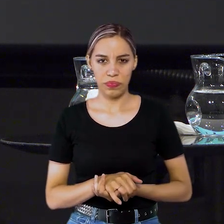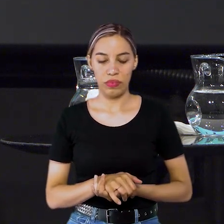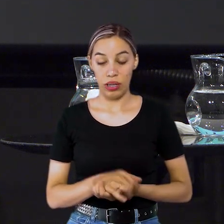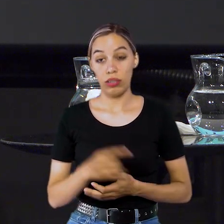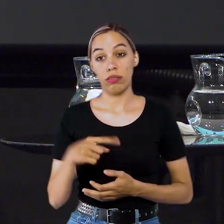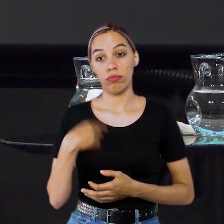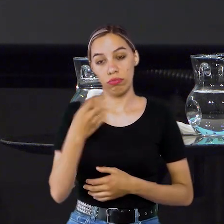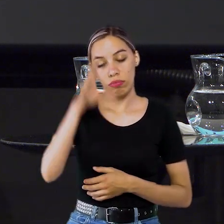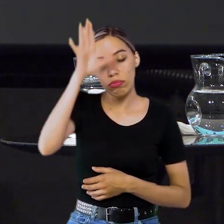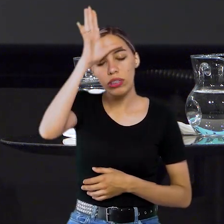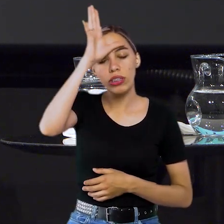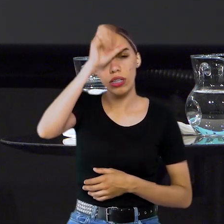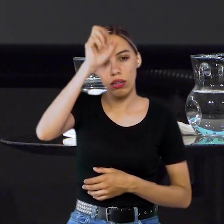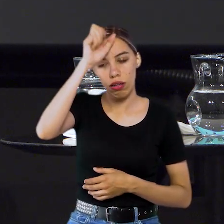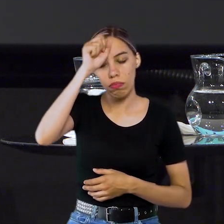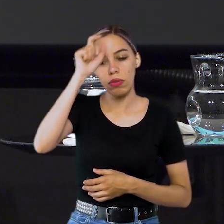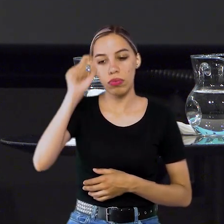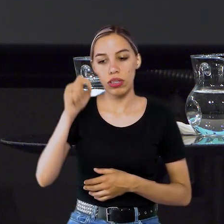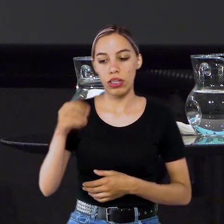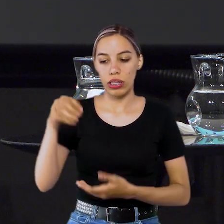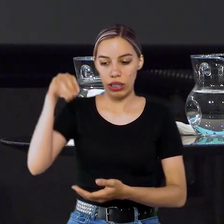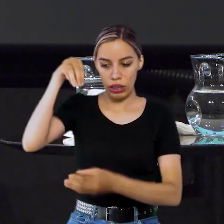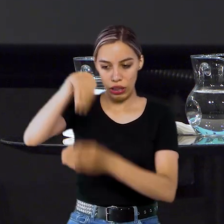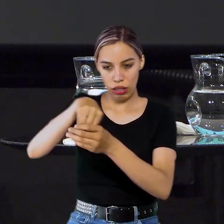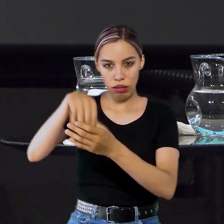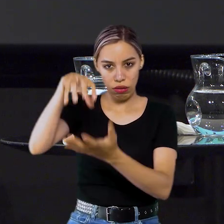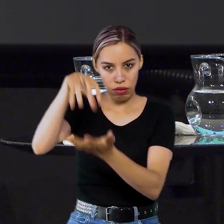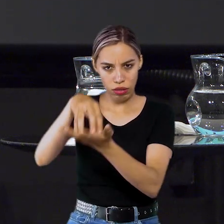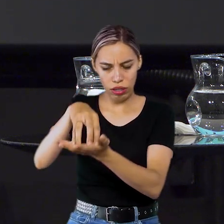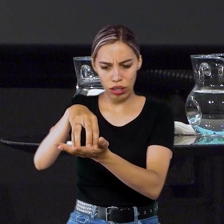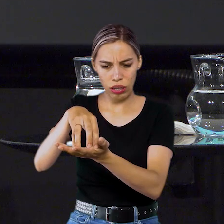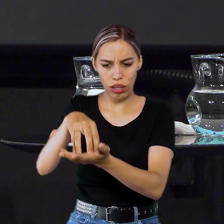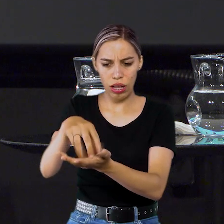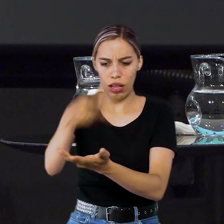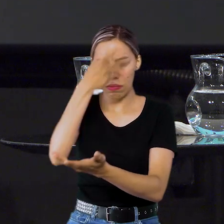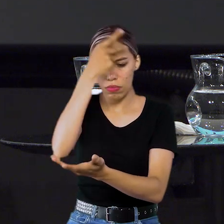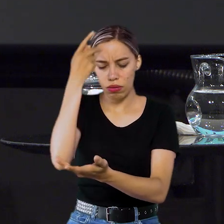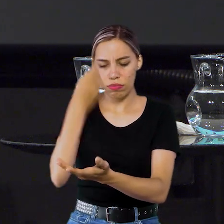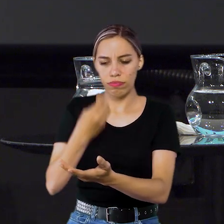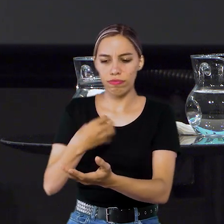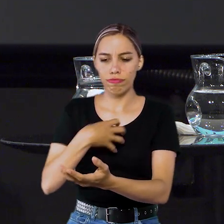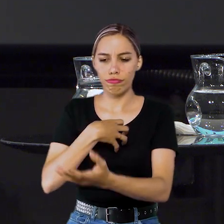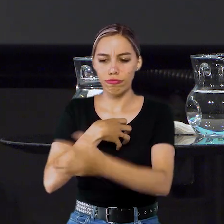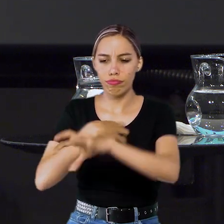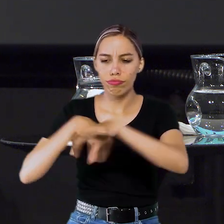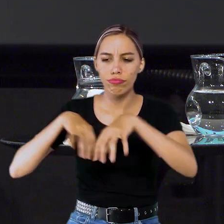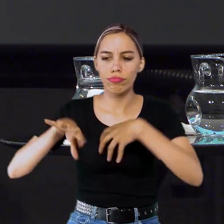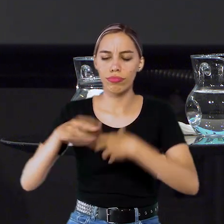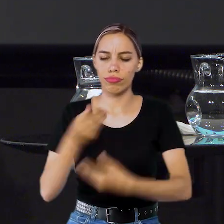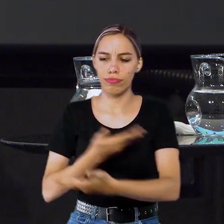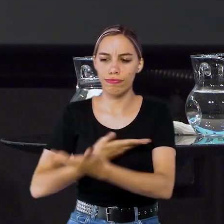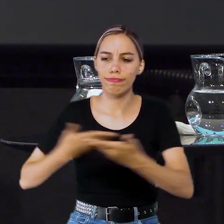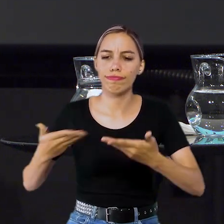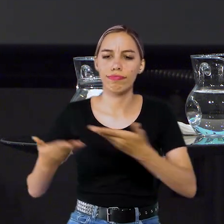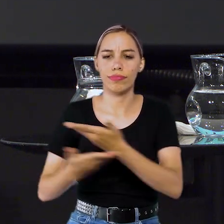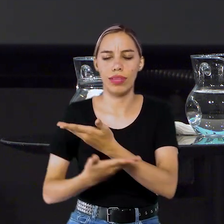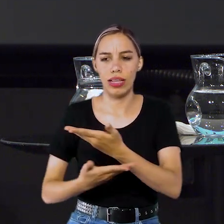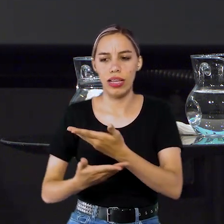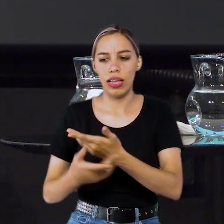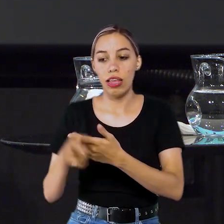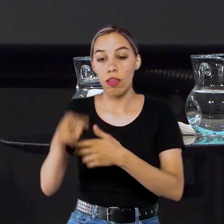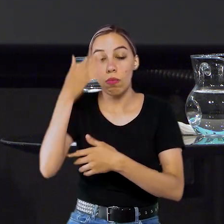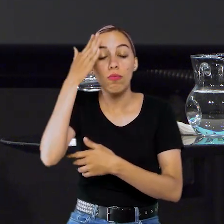de estar sempre bem na aldeia, né? E também os saberes guaranis